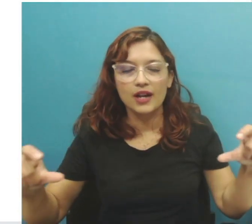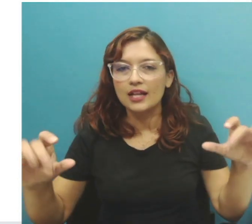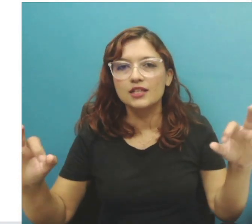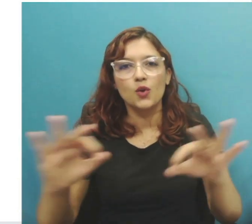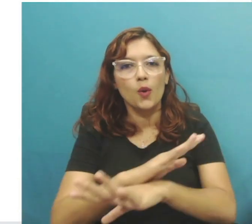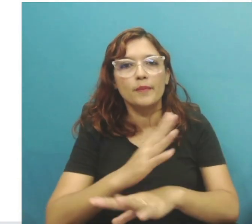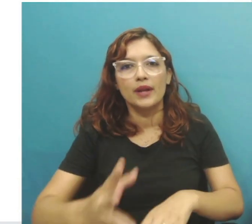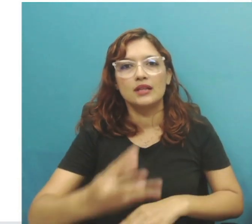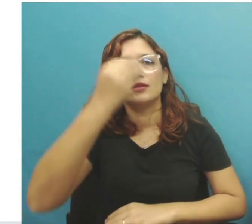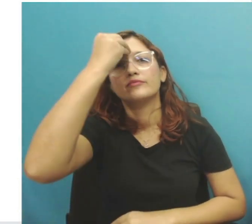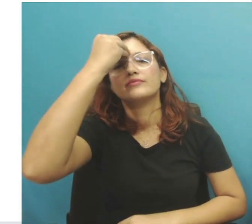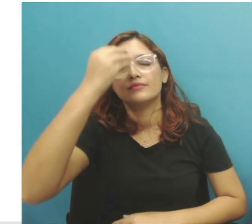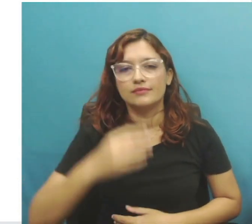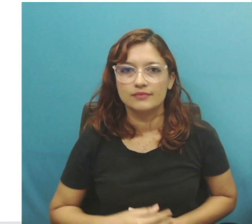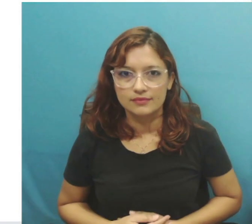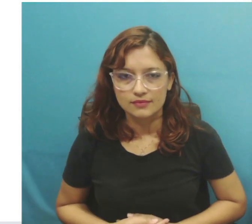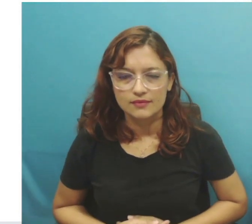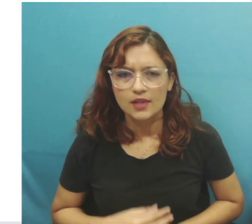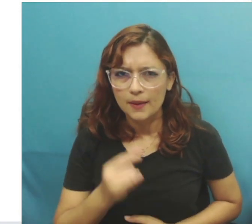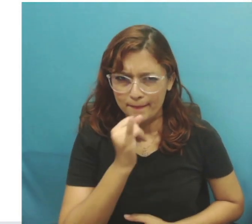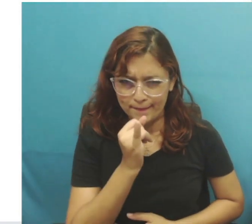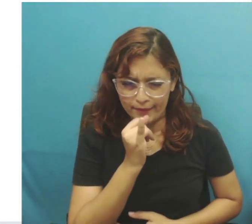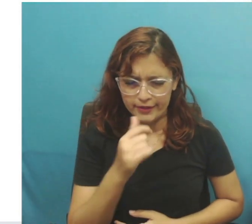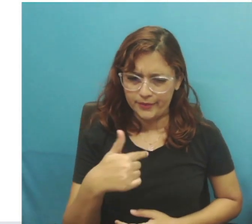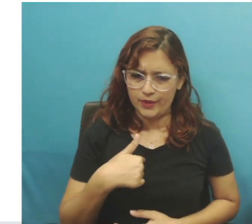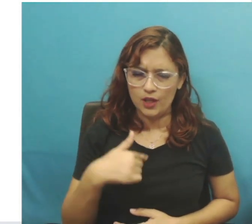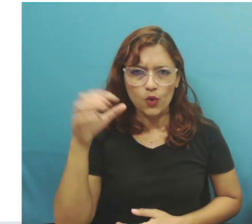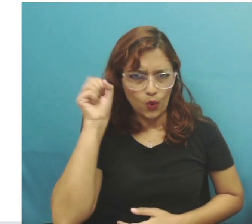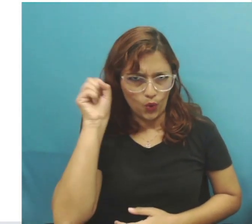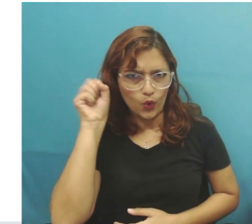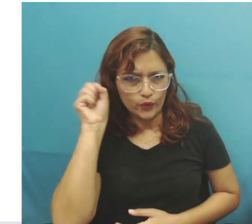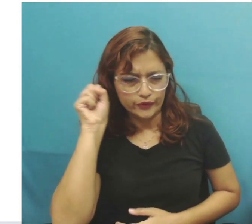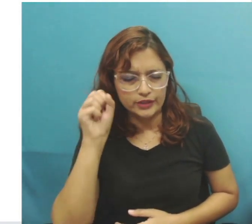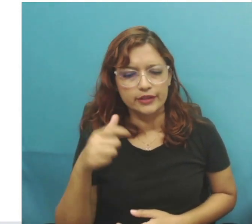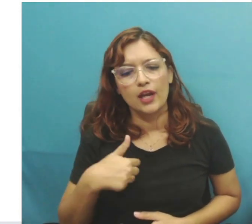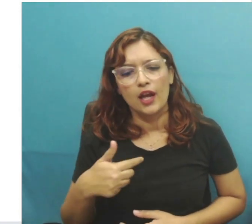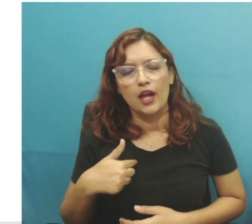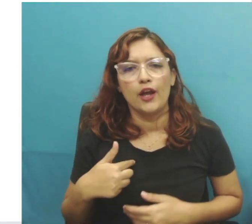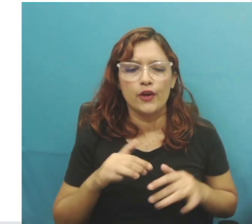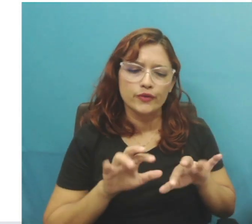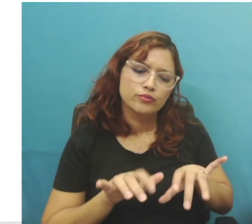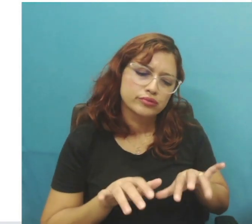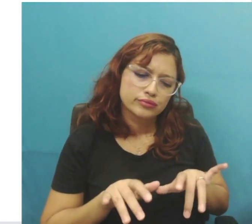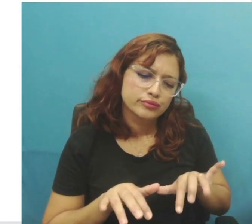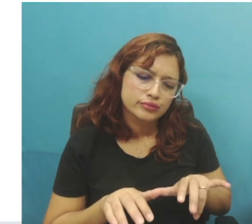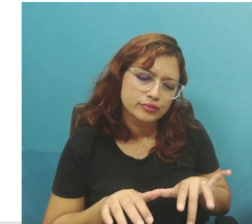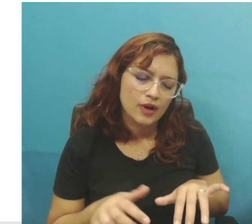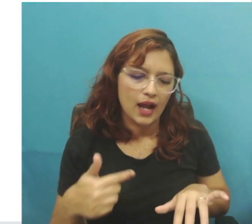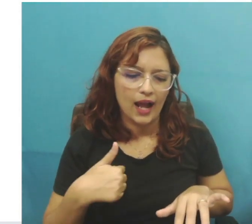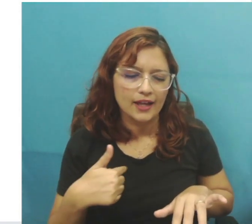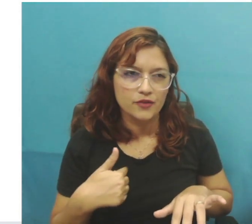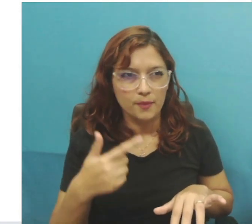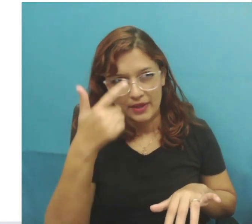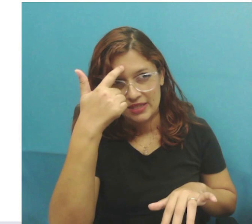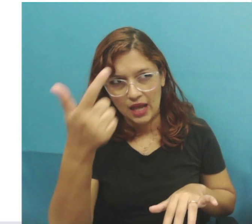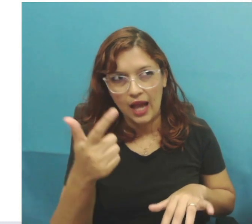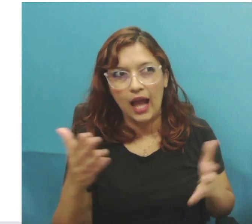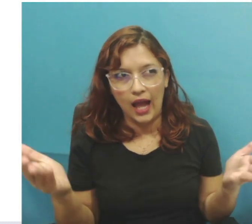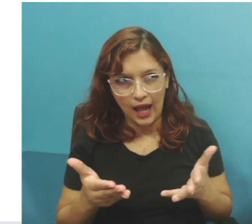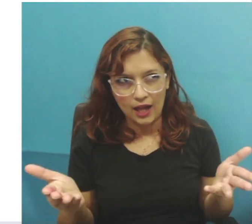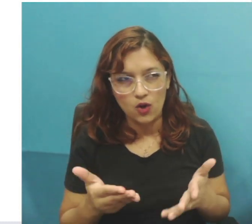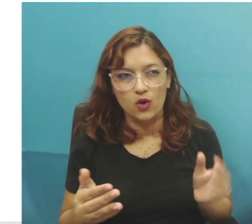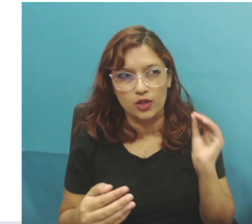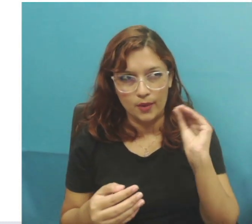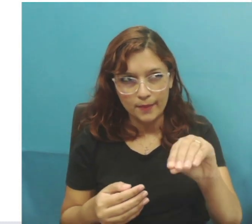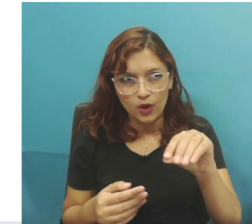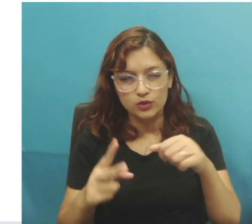você vai se acostumando com a frase completa, você vai memorizando. Por exemplo, eu sou ouvinte. Quando eu vou mandar uma